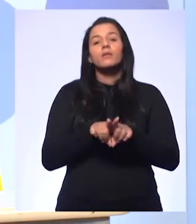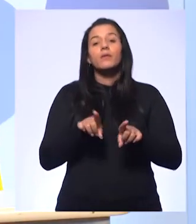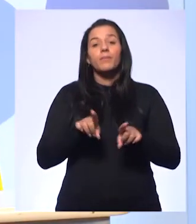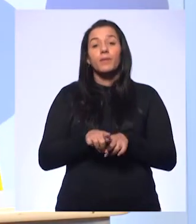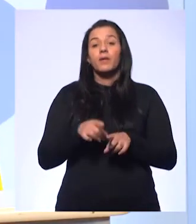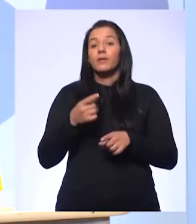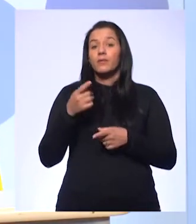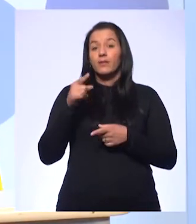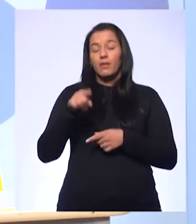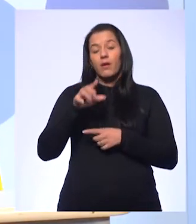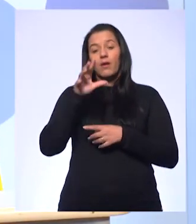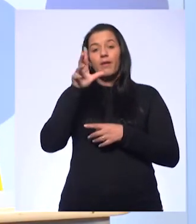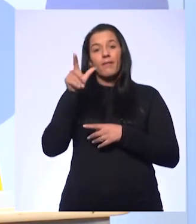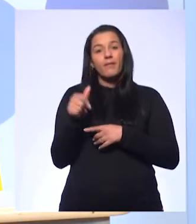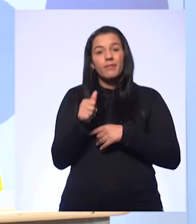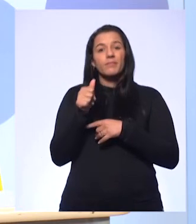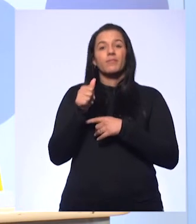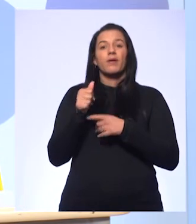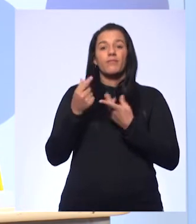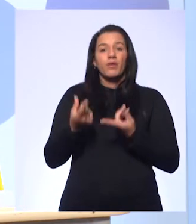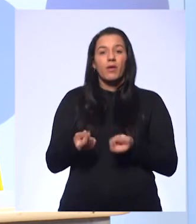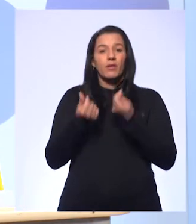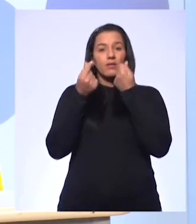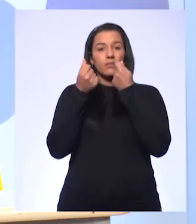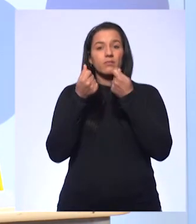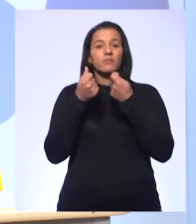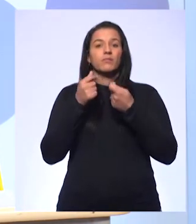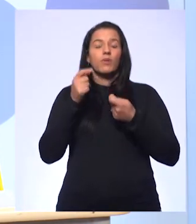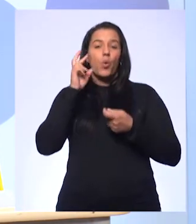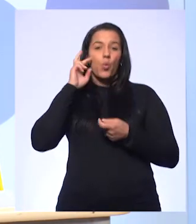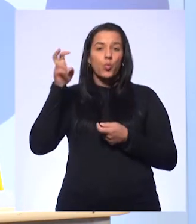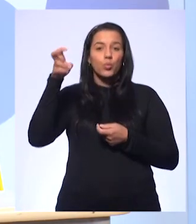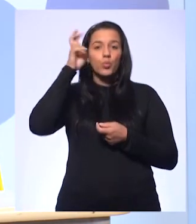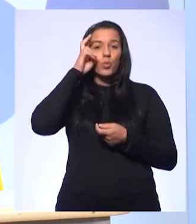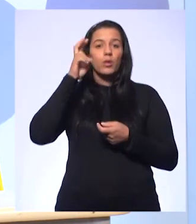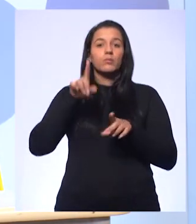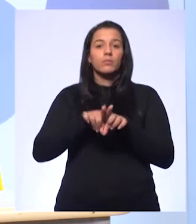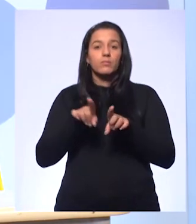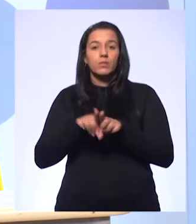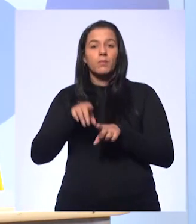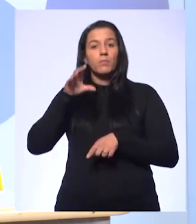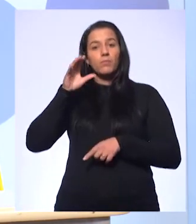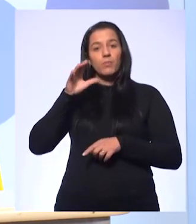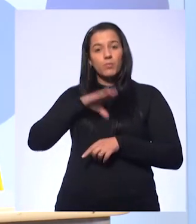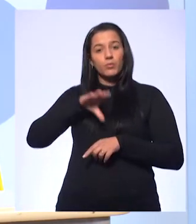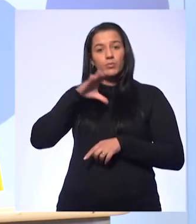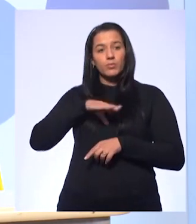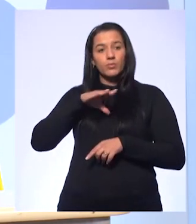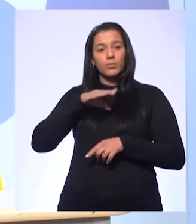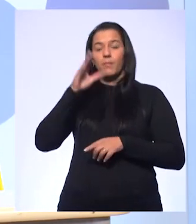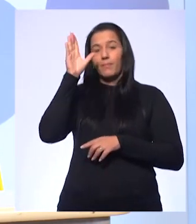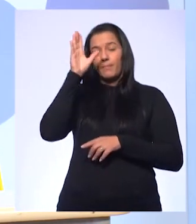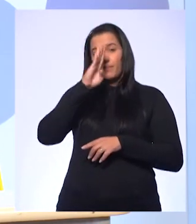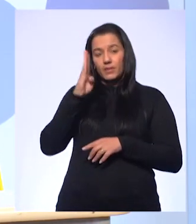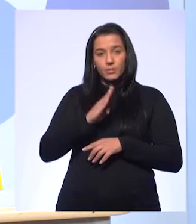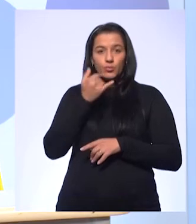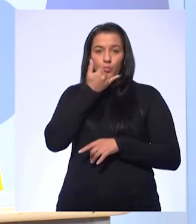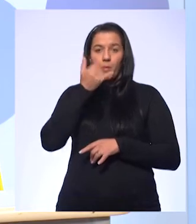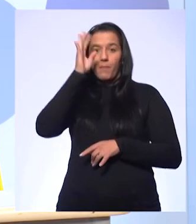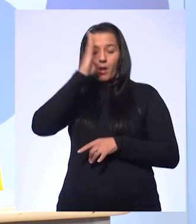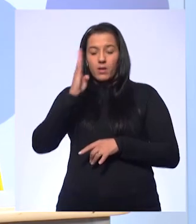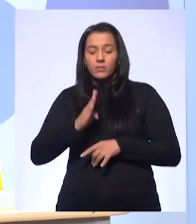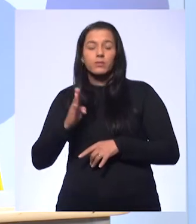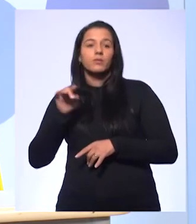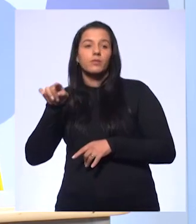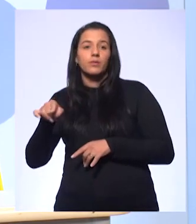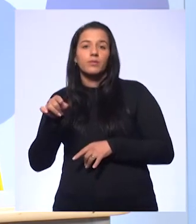de herança cultural também, né? Porque Portugal e Brasil Brasil e África passaram